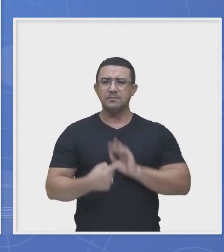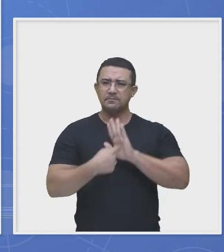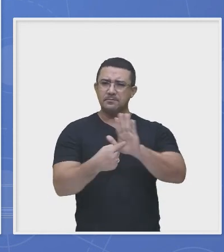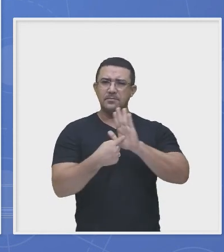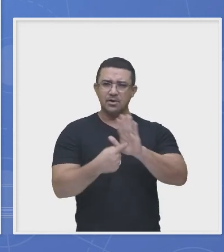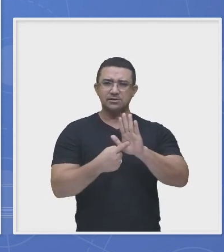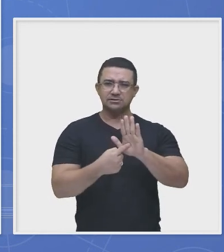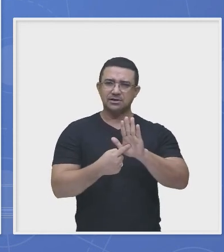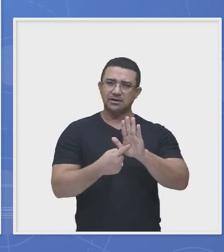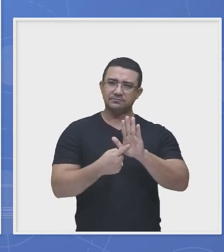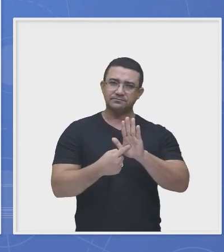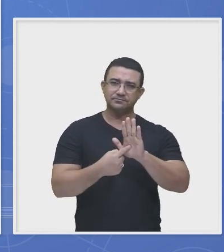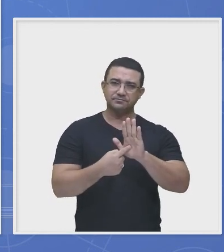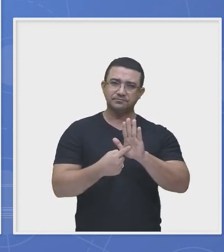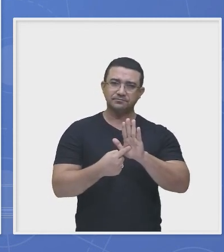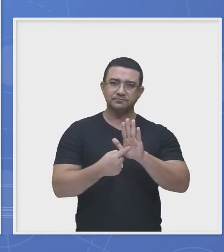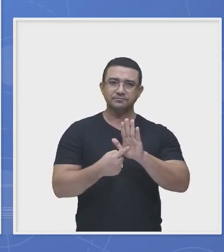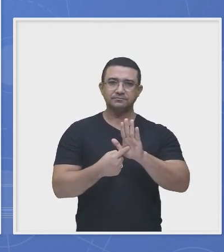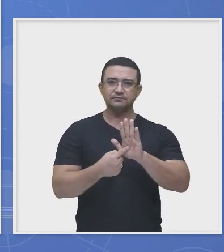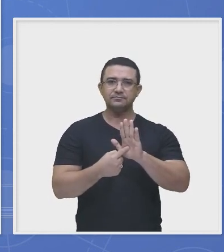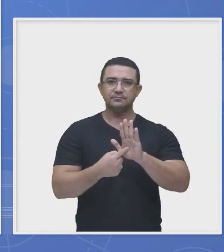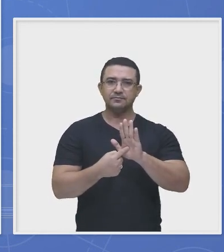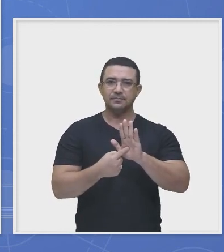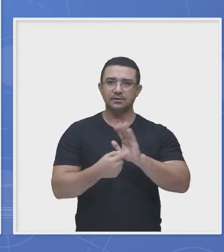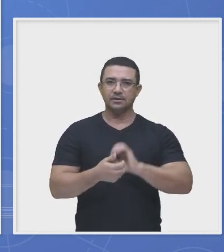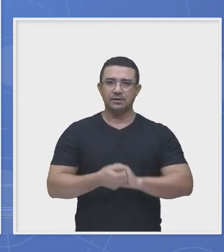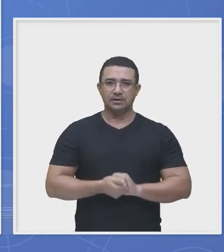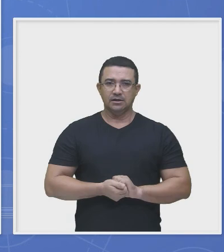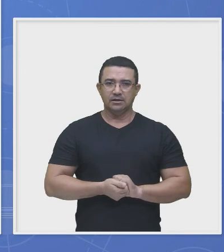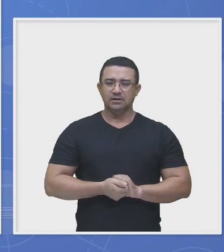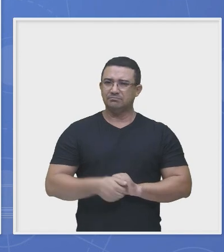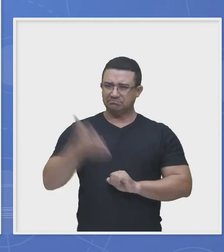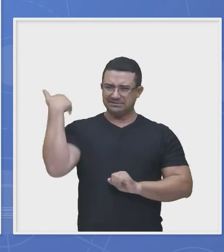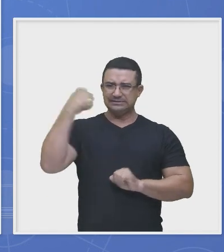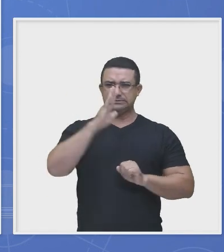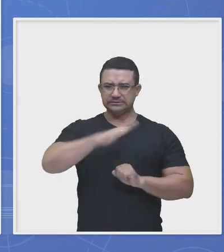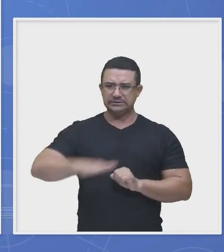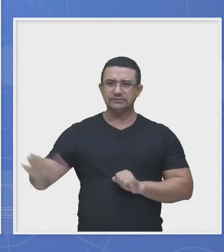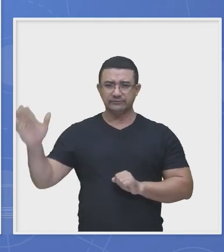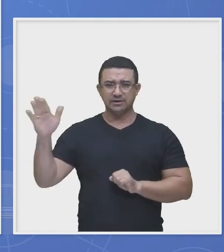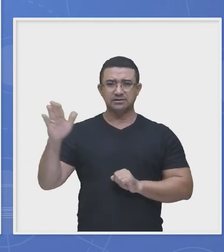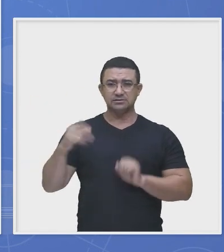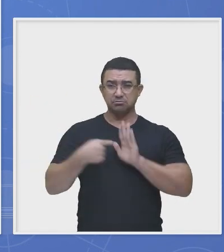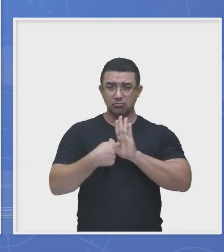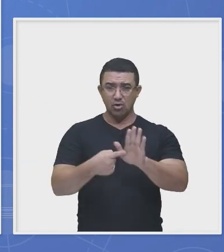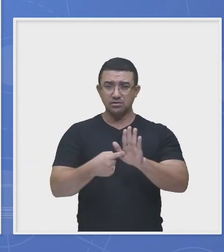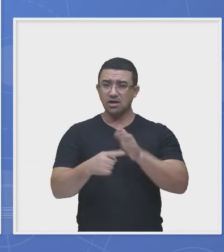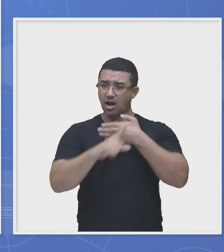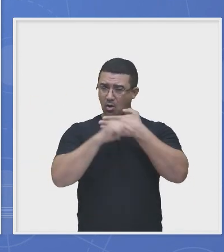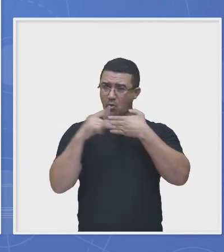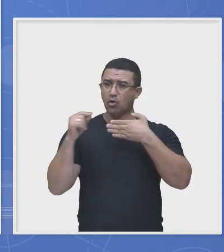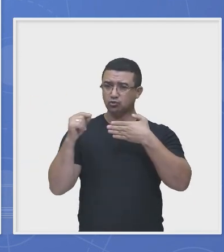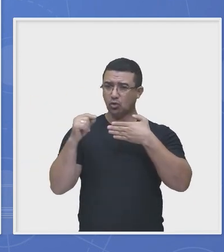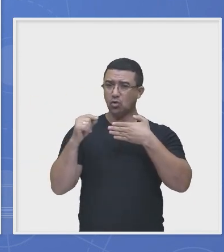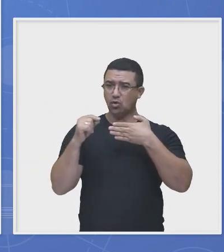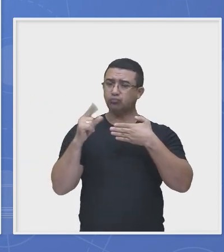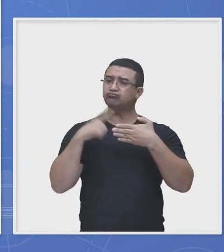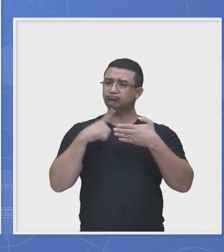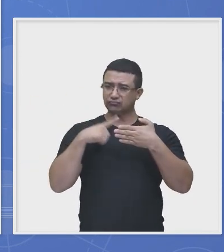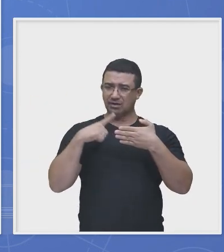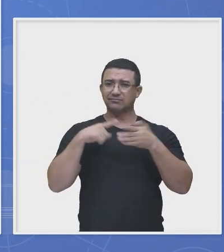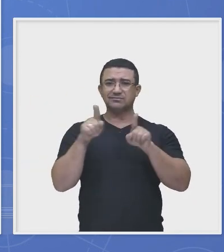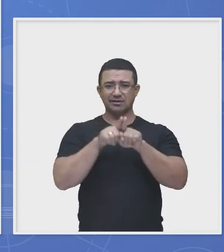uma alternativa que a infância, que vai apresentar um autor que tem a infância como período